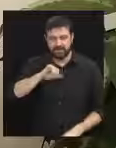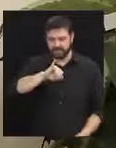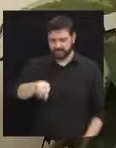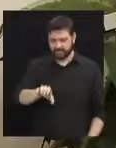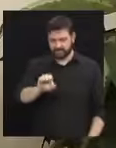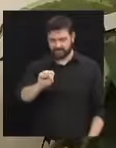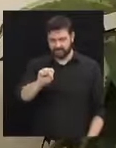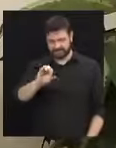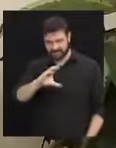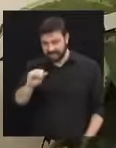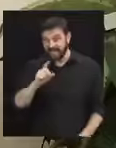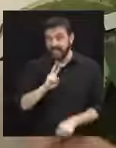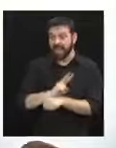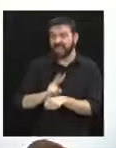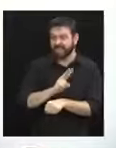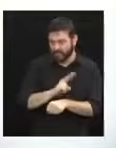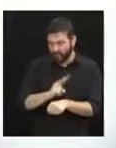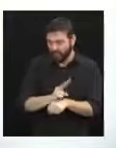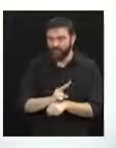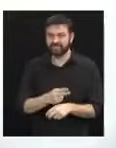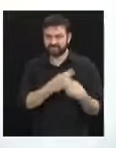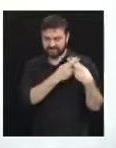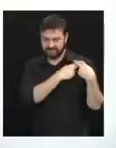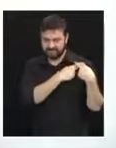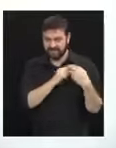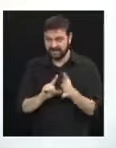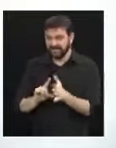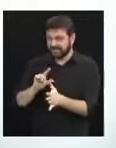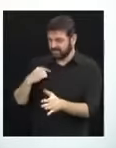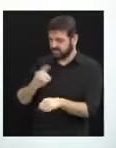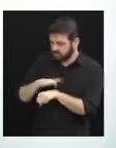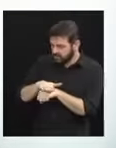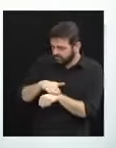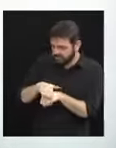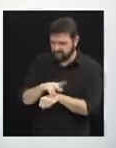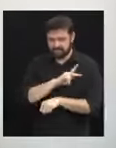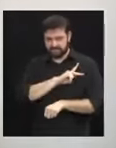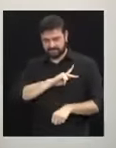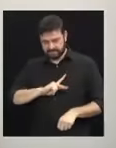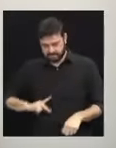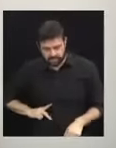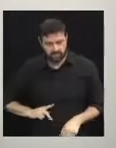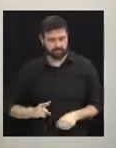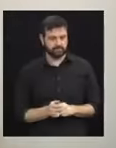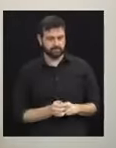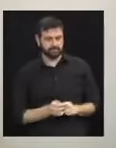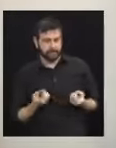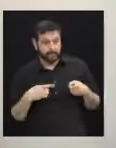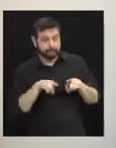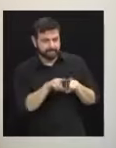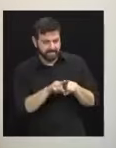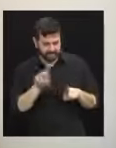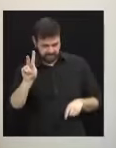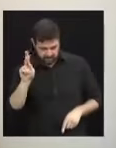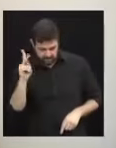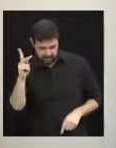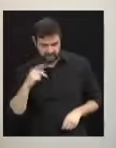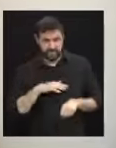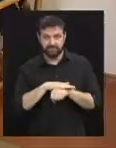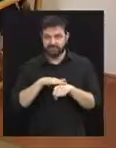que é a cuidadora desses bichinhos. Jéssica, antes da gente falar, Liliane, um pouquinho da questão da parceria com o CCZ de Hortolândia, vamos falar um pouquinho